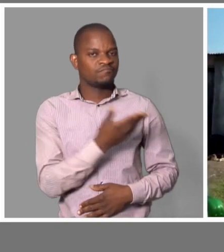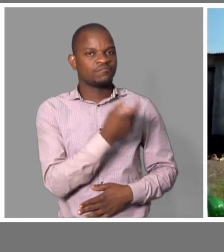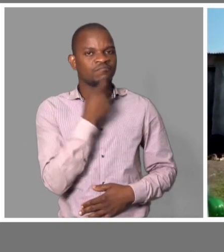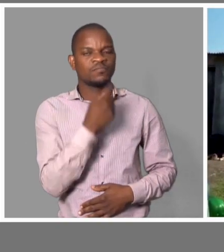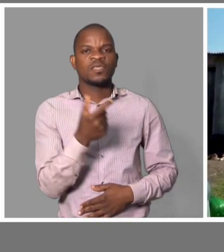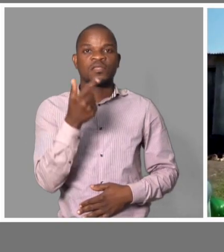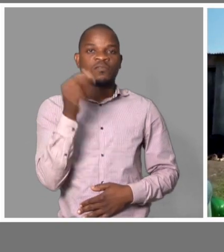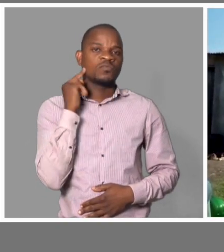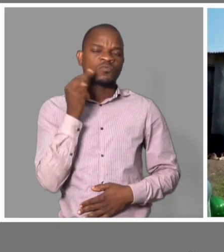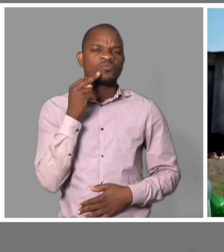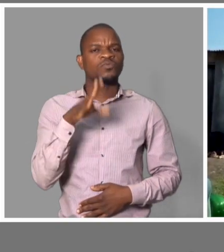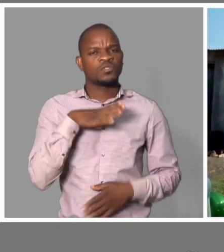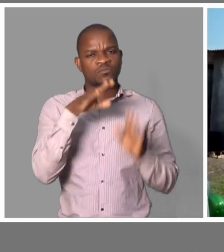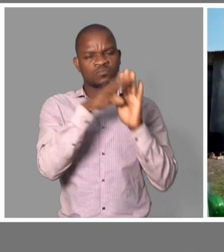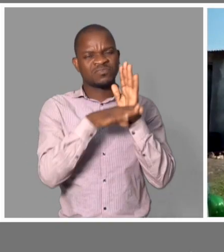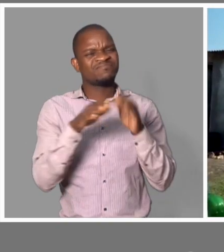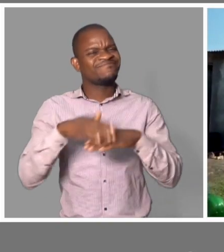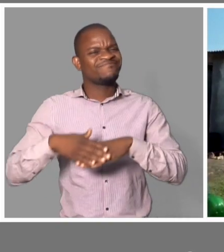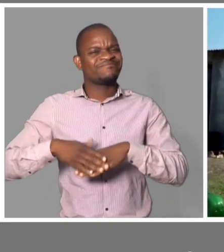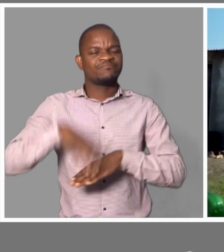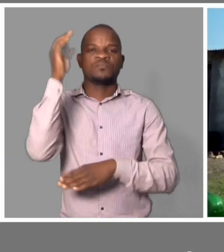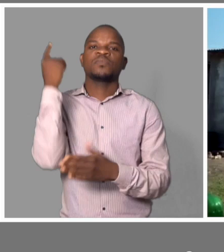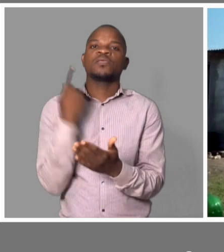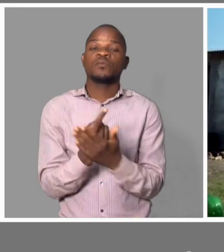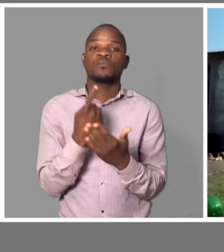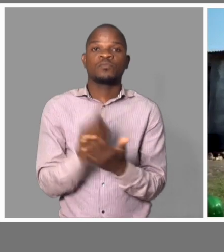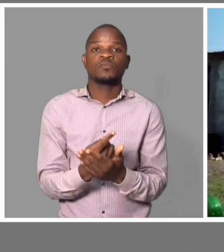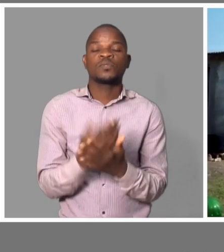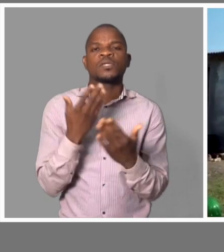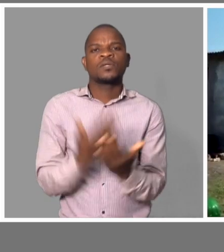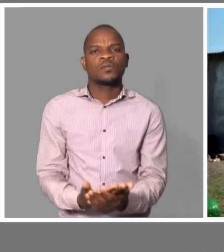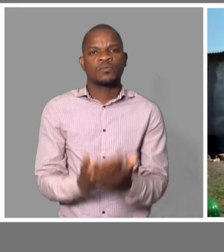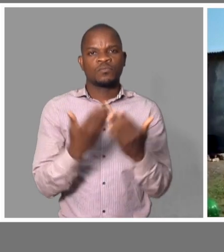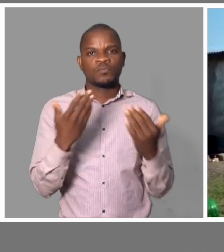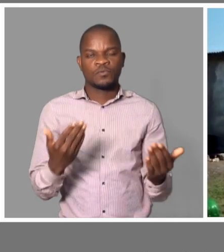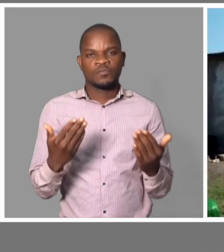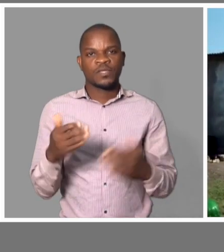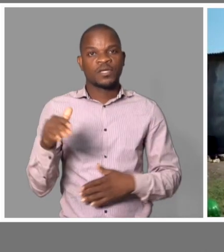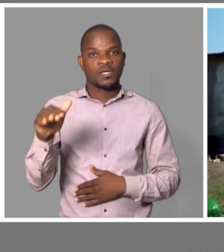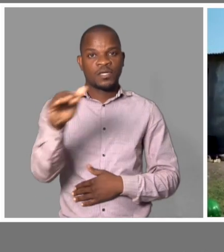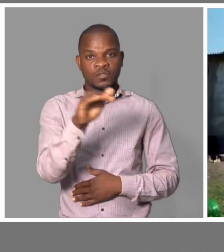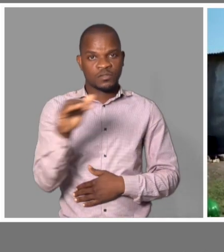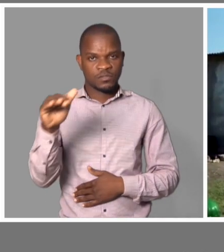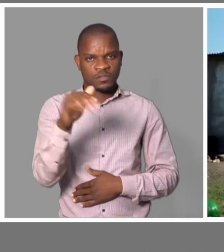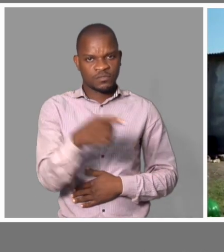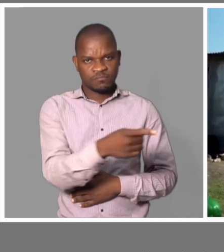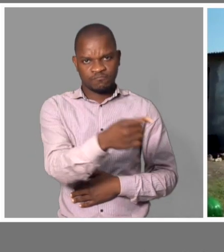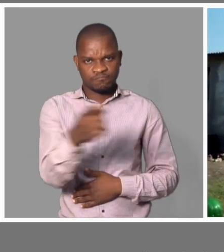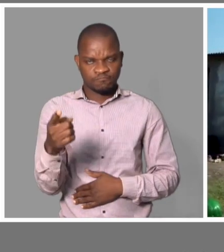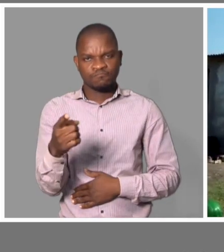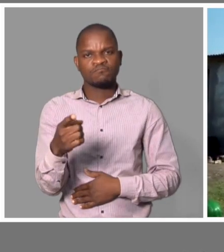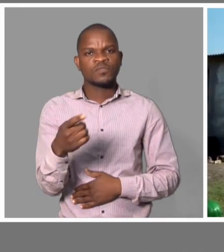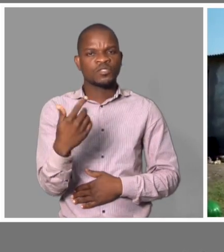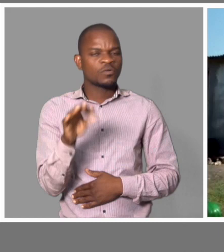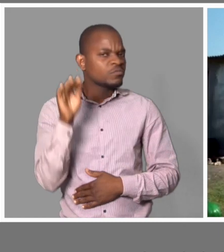Surdo é um programa bastante importante, porque percebo que a sociedade fica a saber